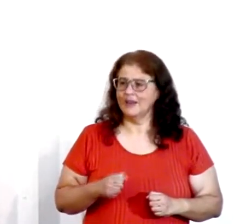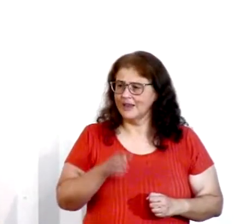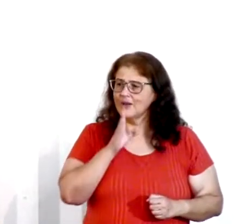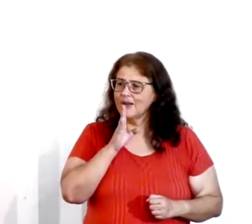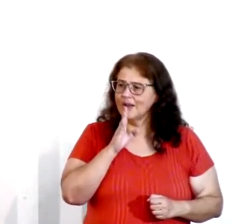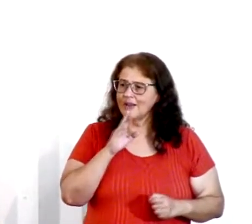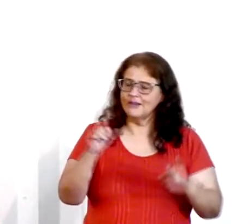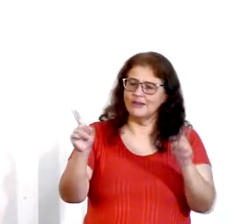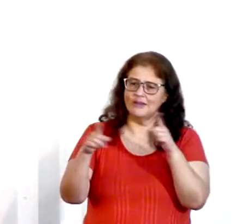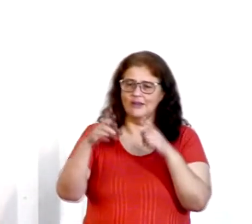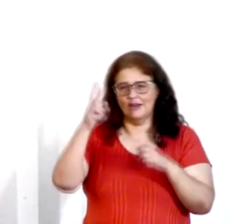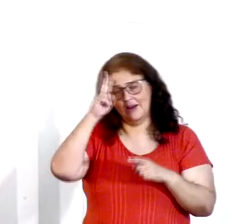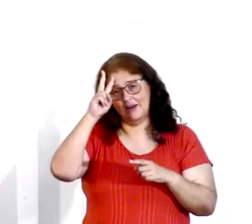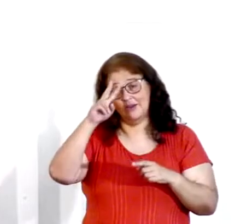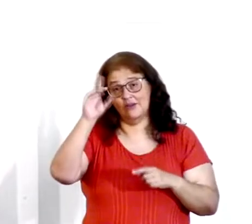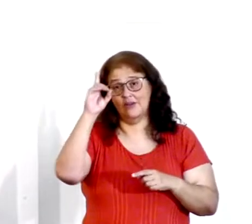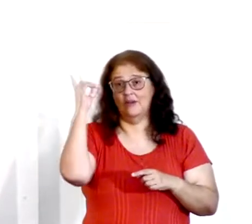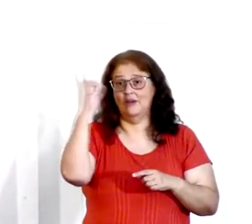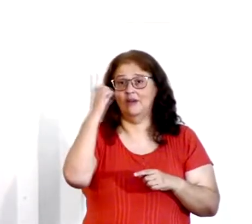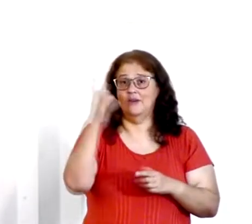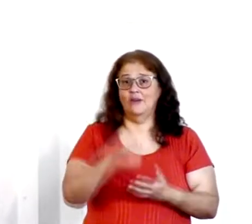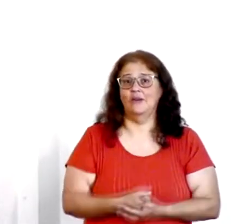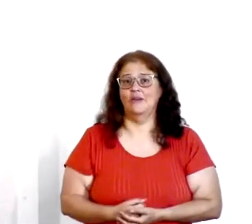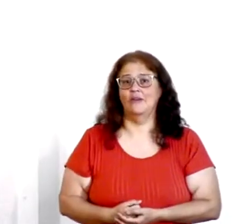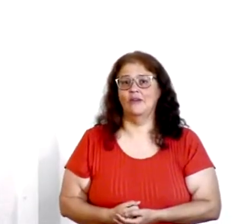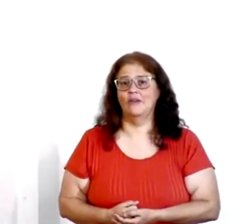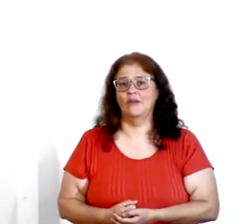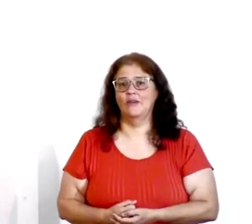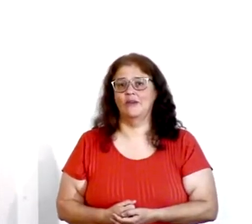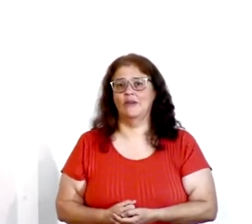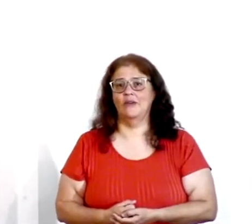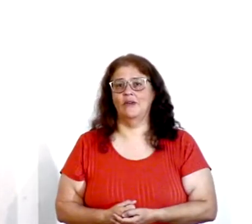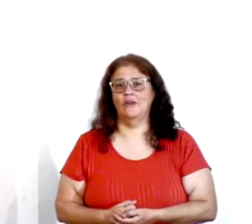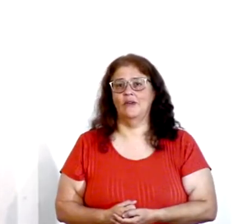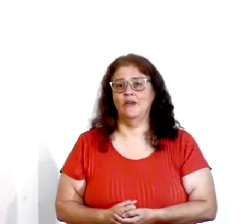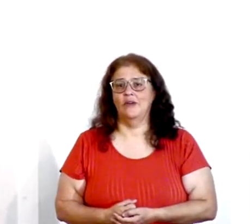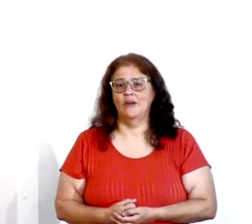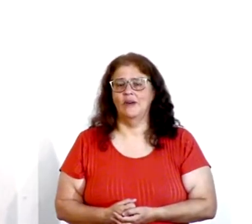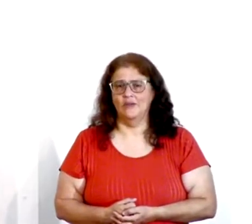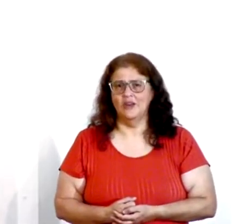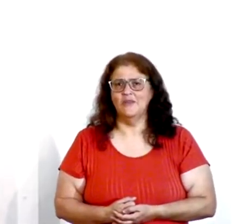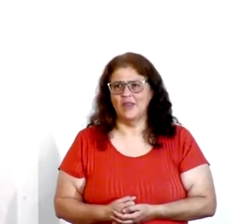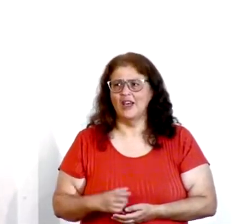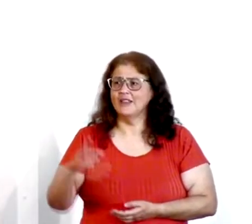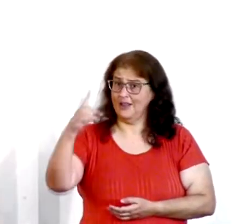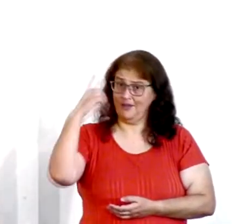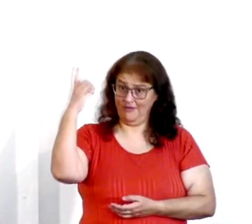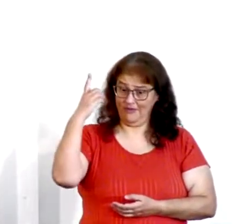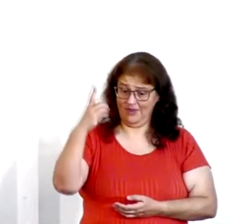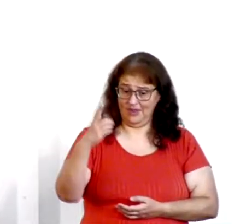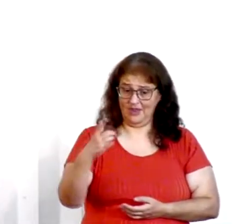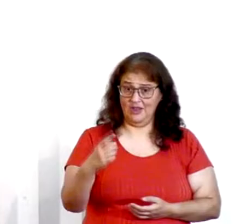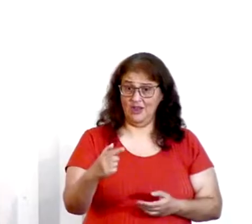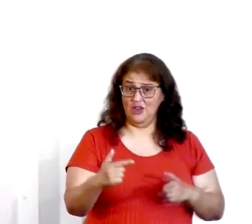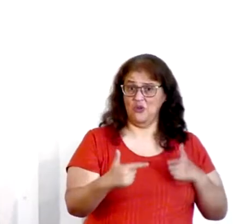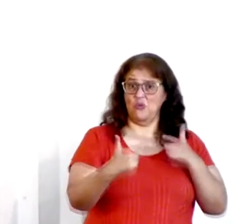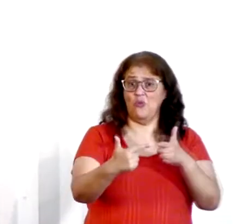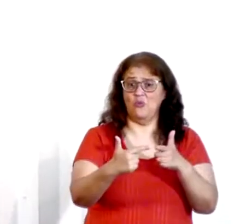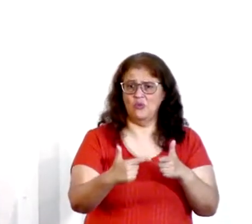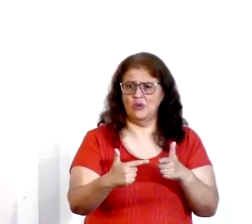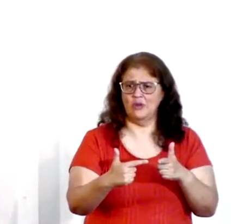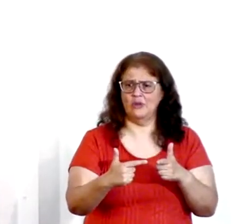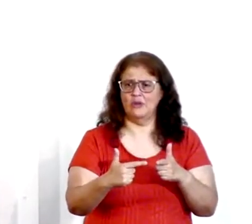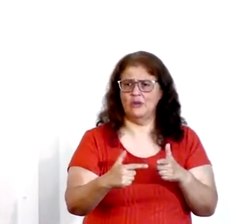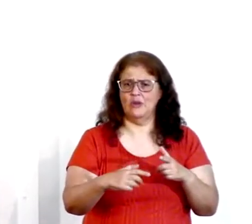que ainda quando jovem, ele atacou um urso e o matou, um leão e o matou. Ele era um